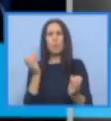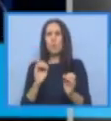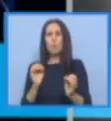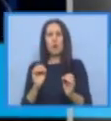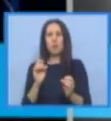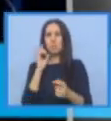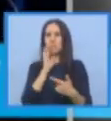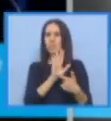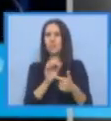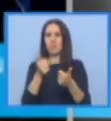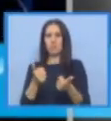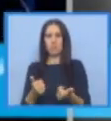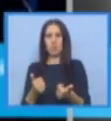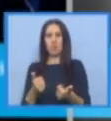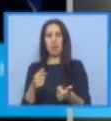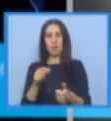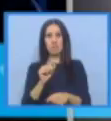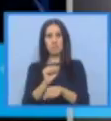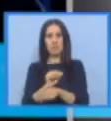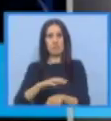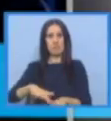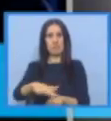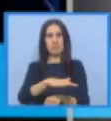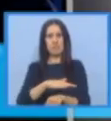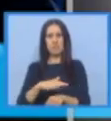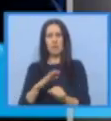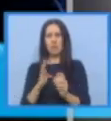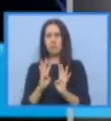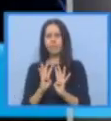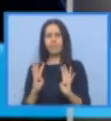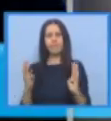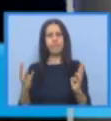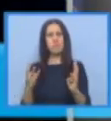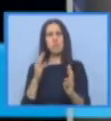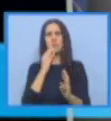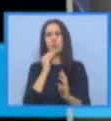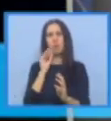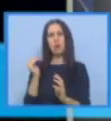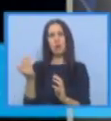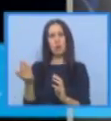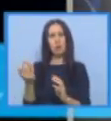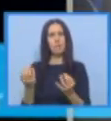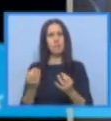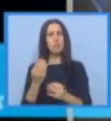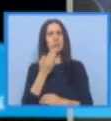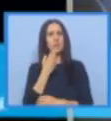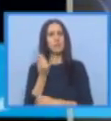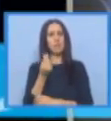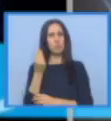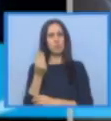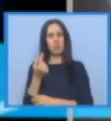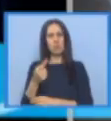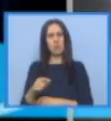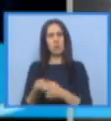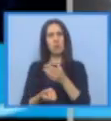nos mostra bem como, naquele enclavezinho absolutamente cercado por Israel, se está a construir uma juventude que não